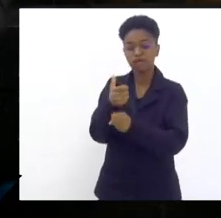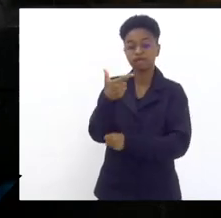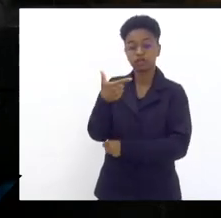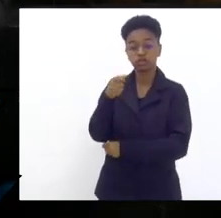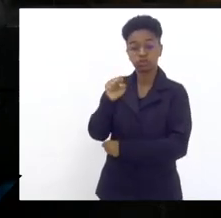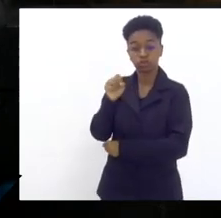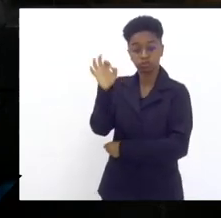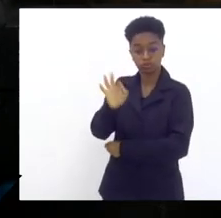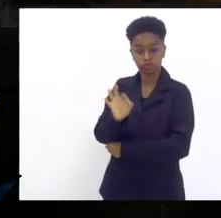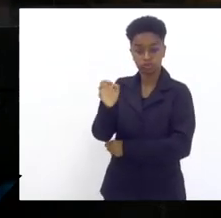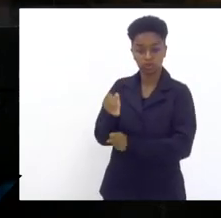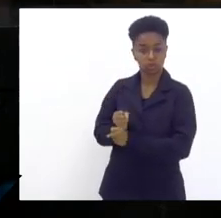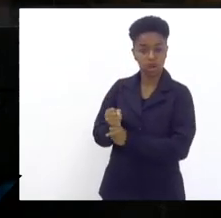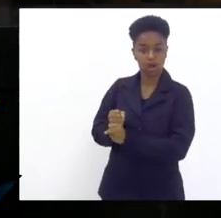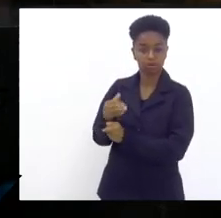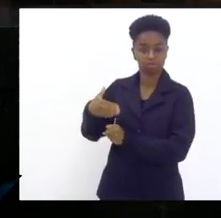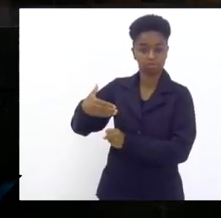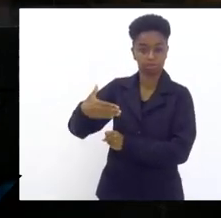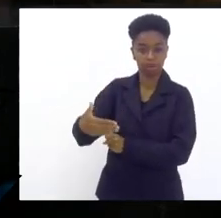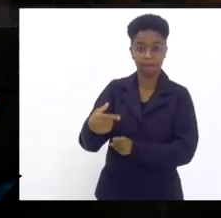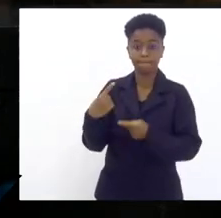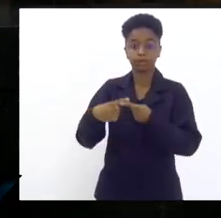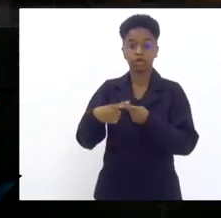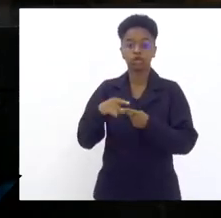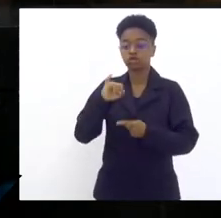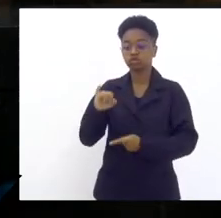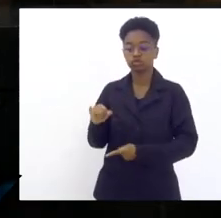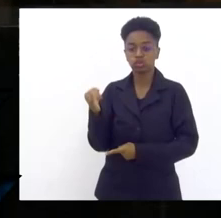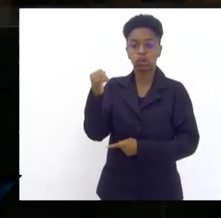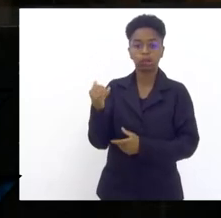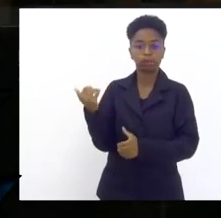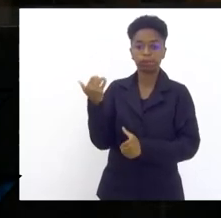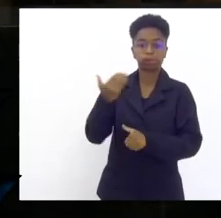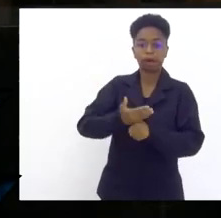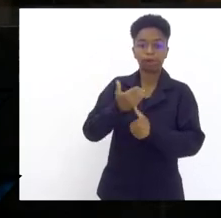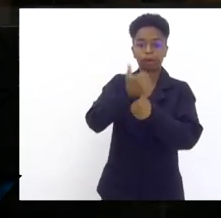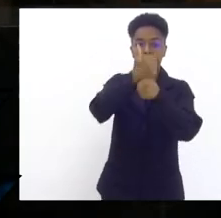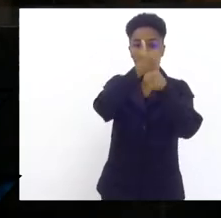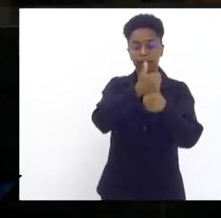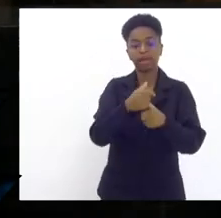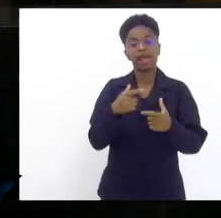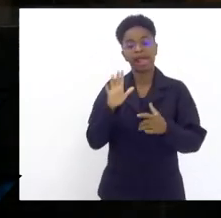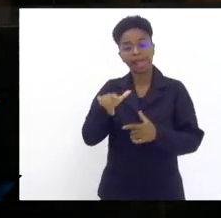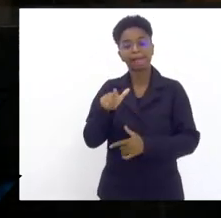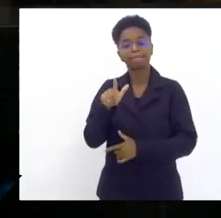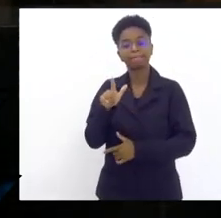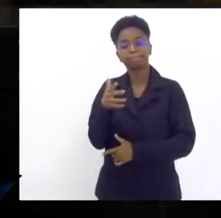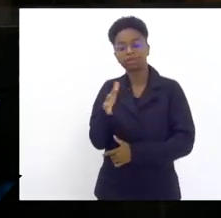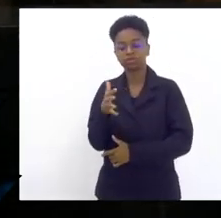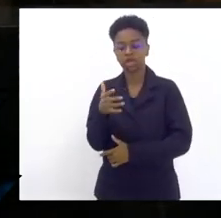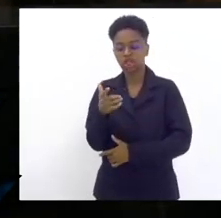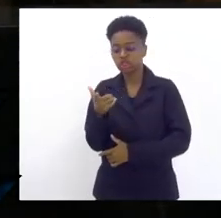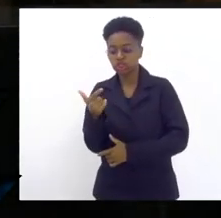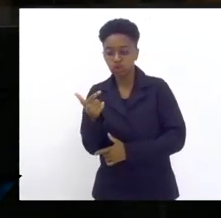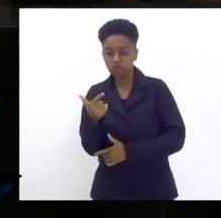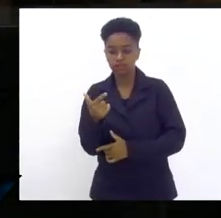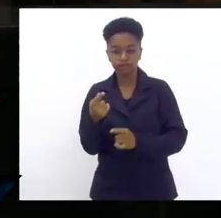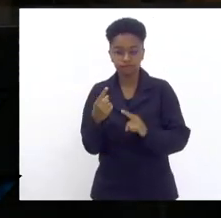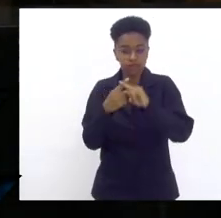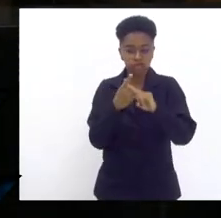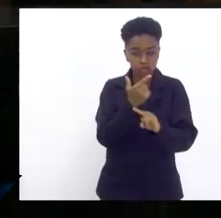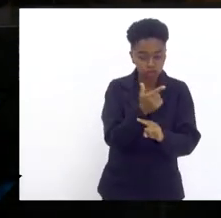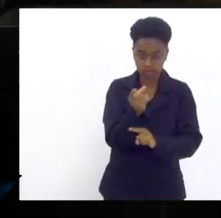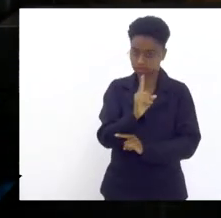ao ano que é juros sobre juro né simplesmente 2 x 12 que dá 24 não é juro sobre